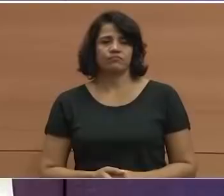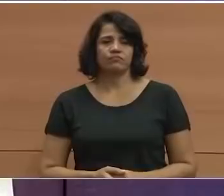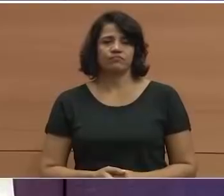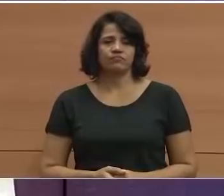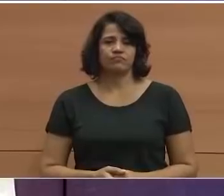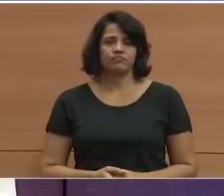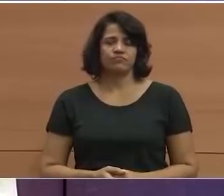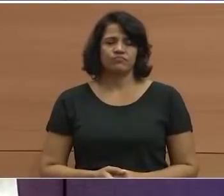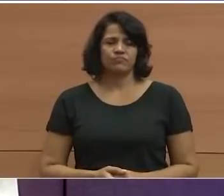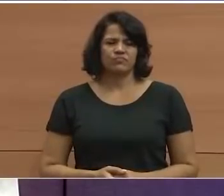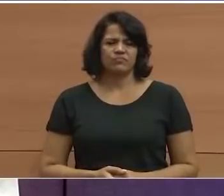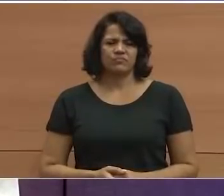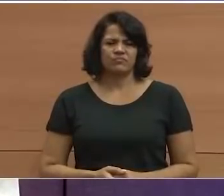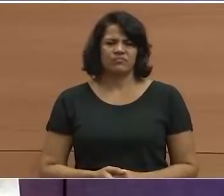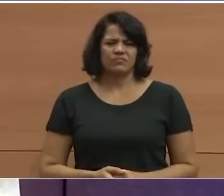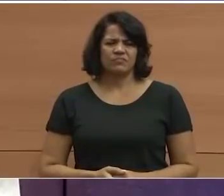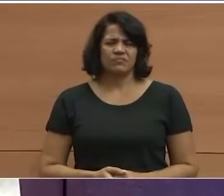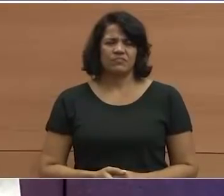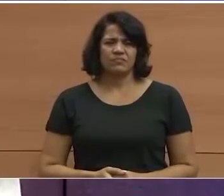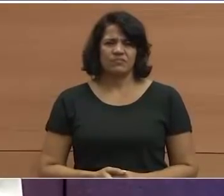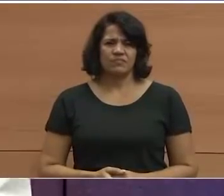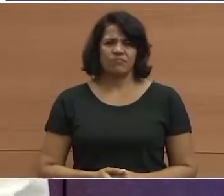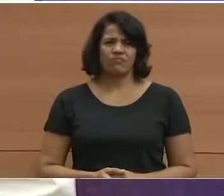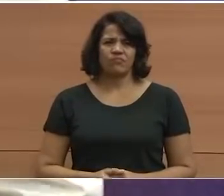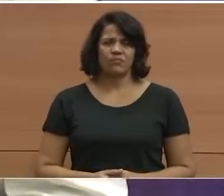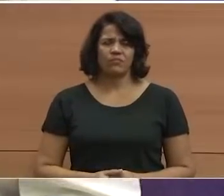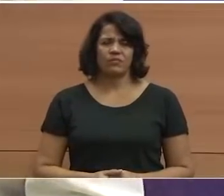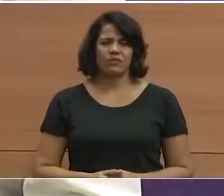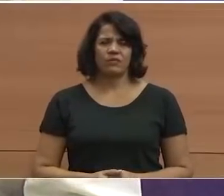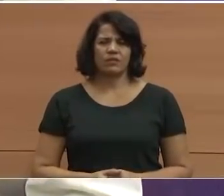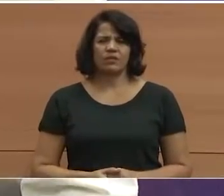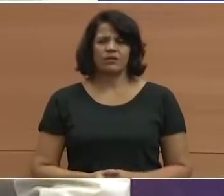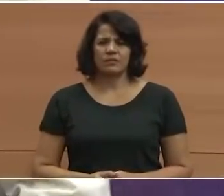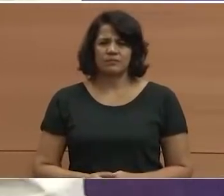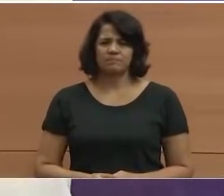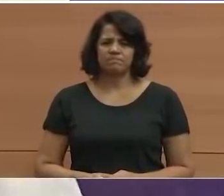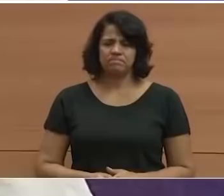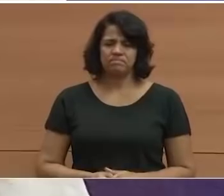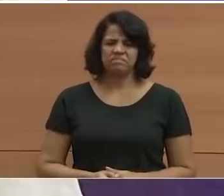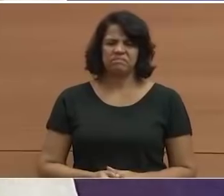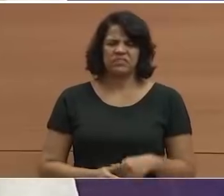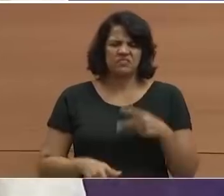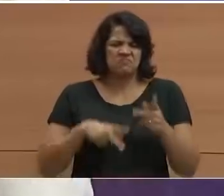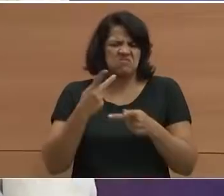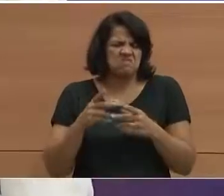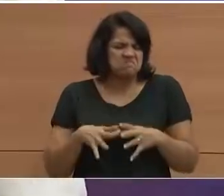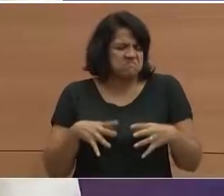sendo radical demais. Vocês estão entendendo minha história, não?